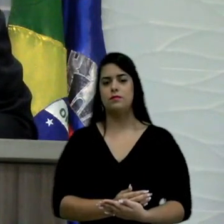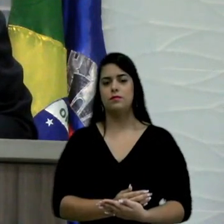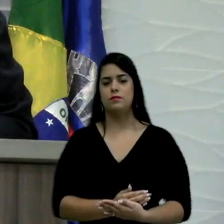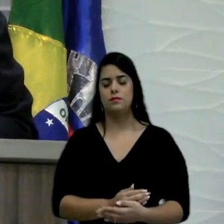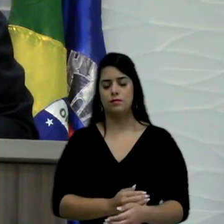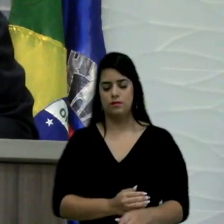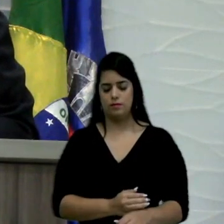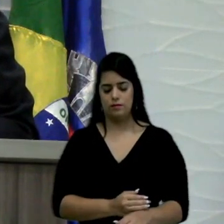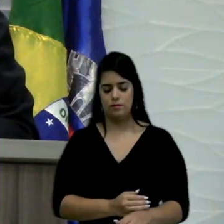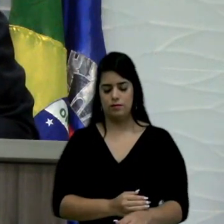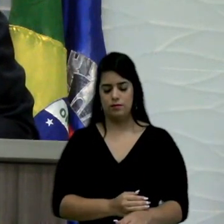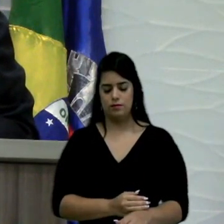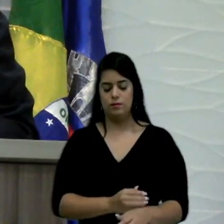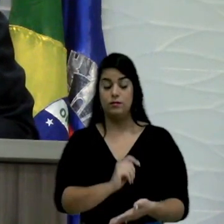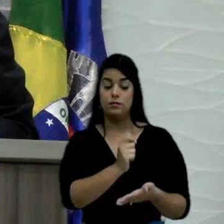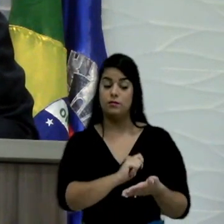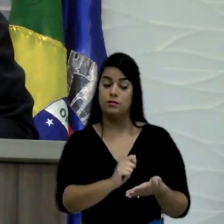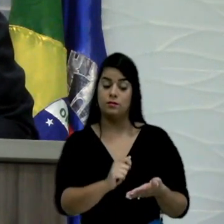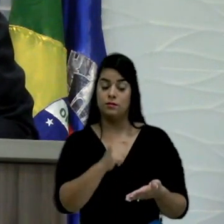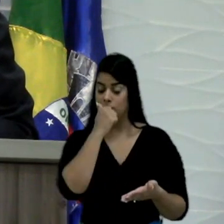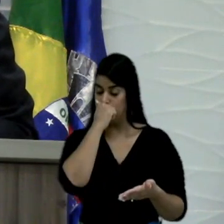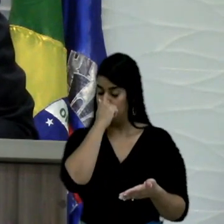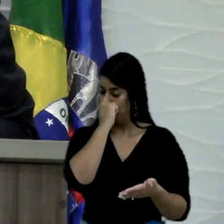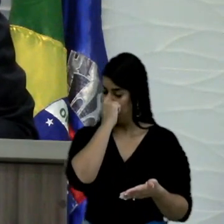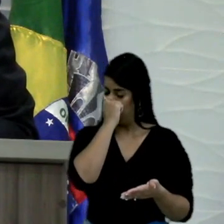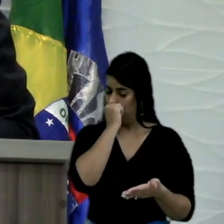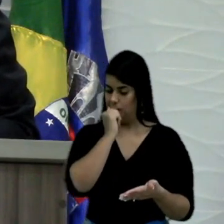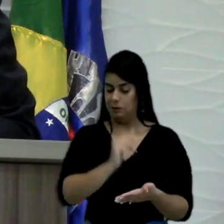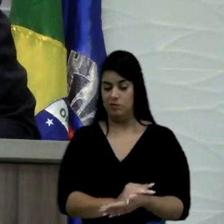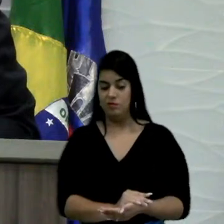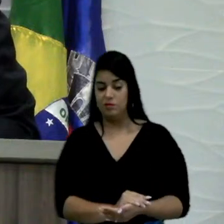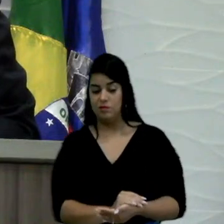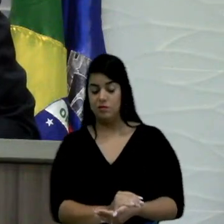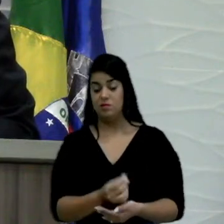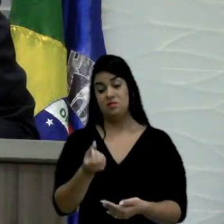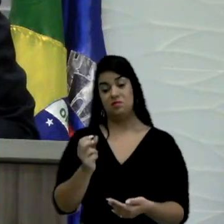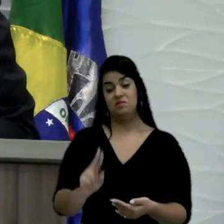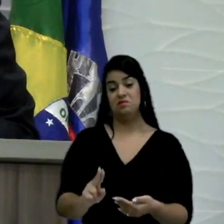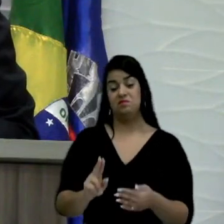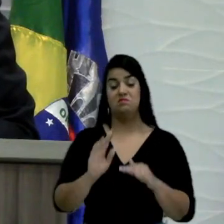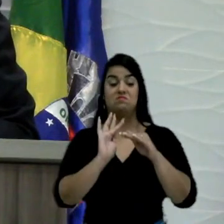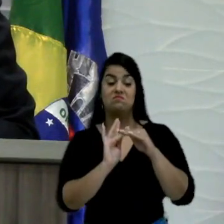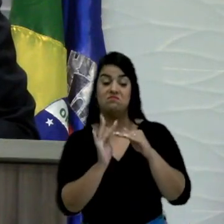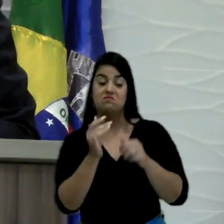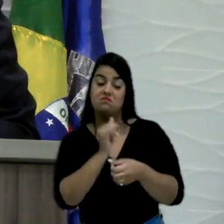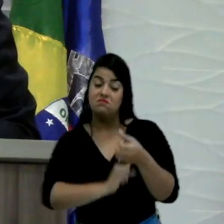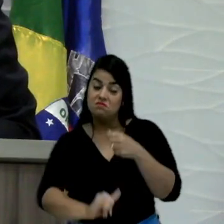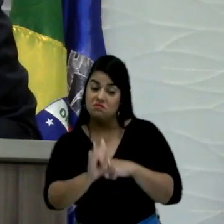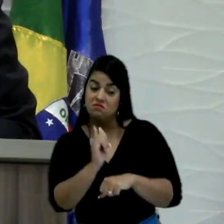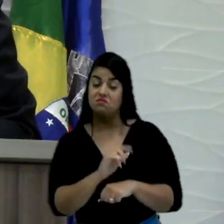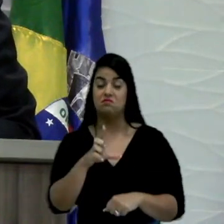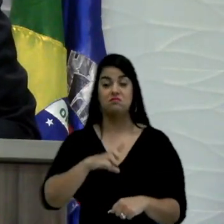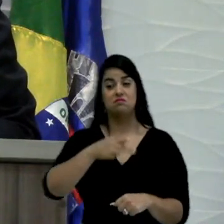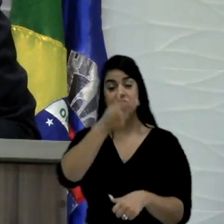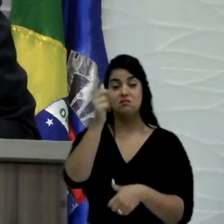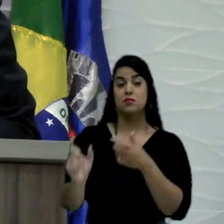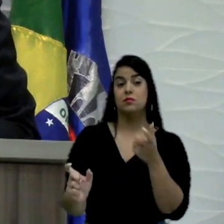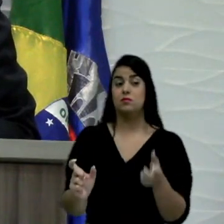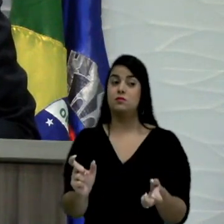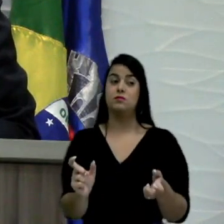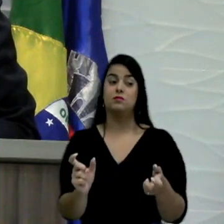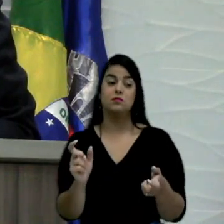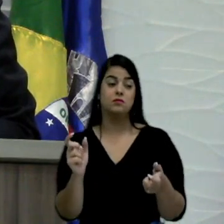em tudo que se escreve e que se coloca na internet. Tem muitas pessoas escondidas através das